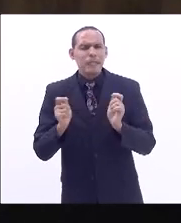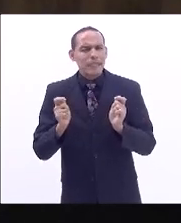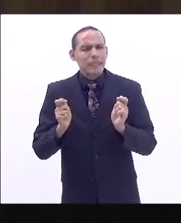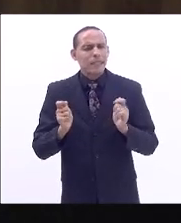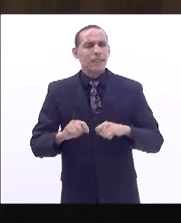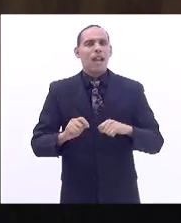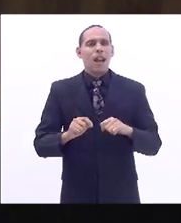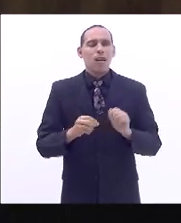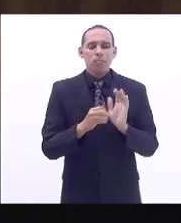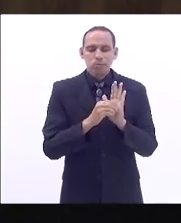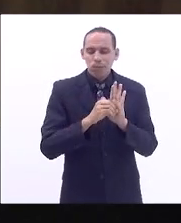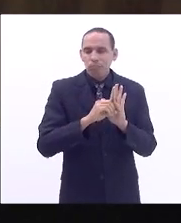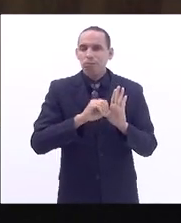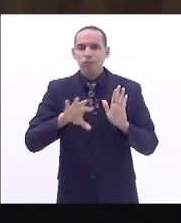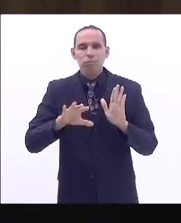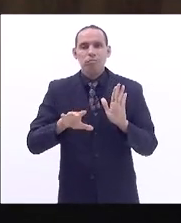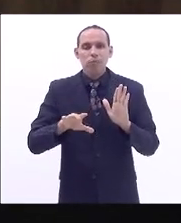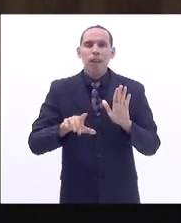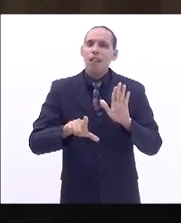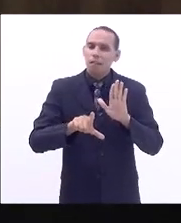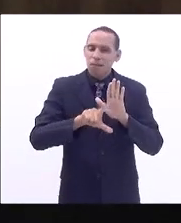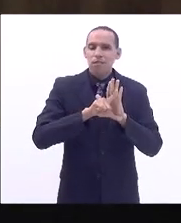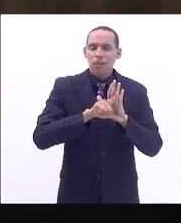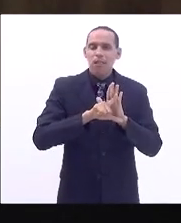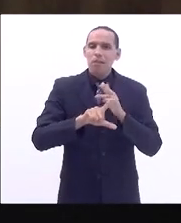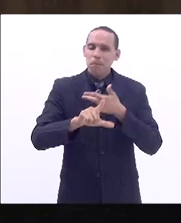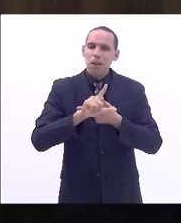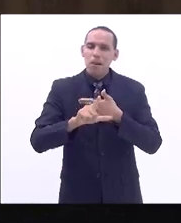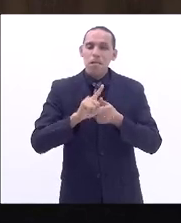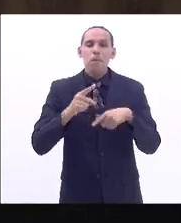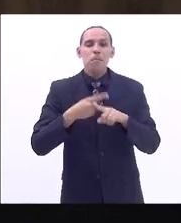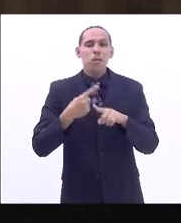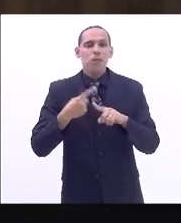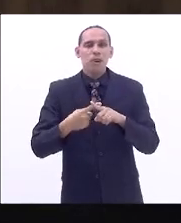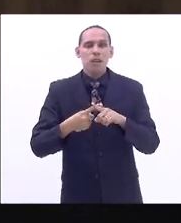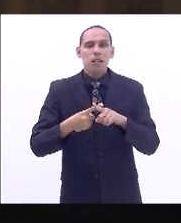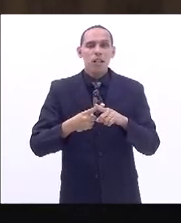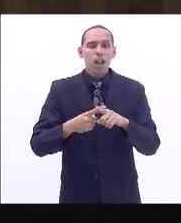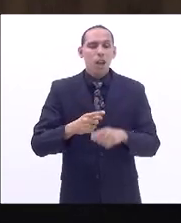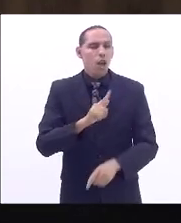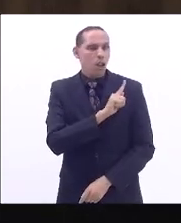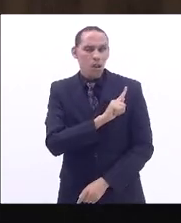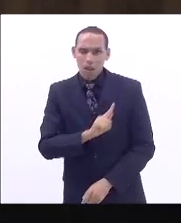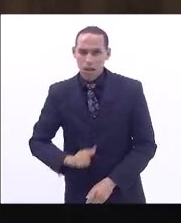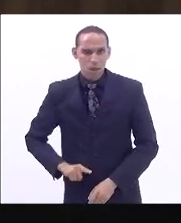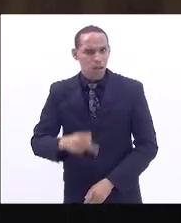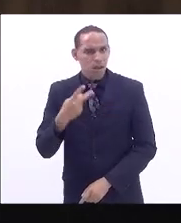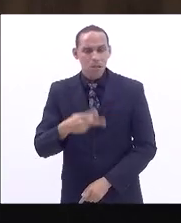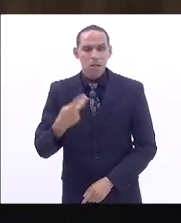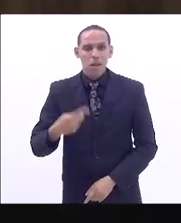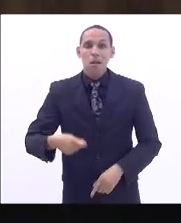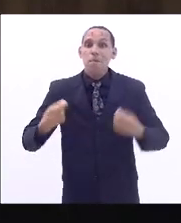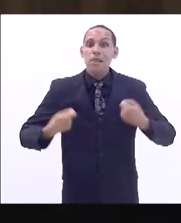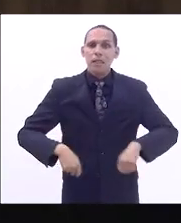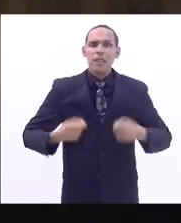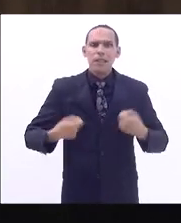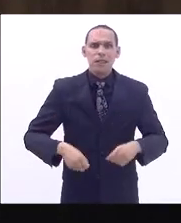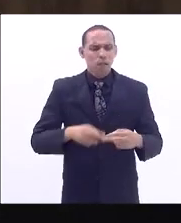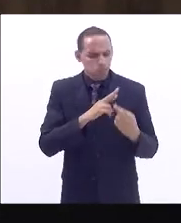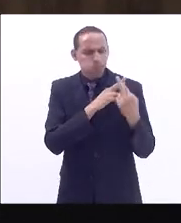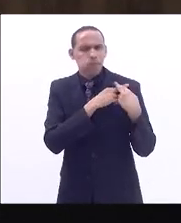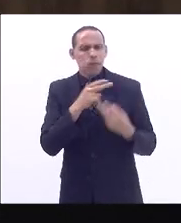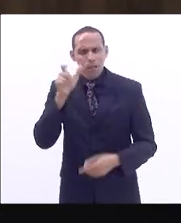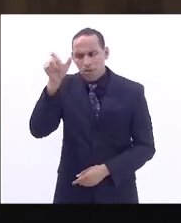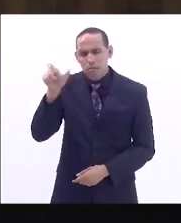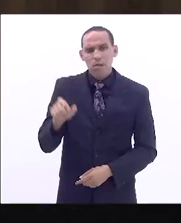a indicação Legislativa porque é dever do governador do Estado a apresentar essa